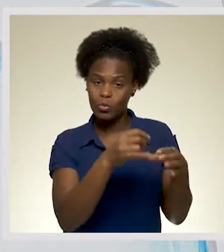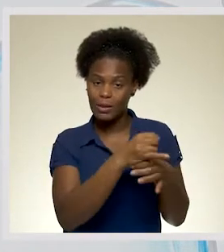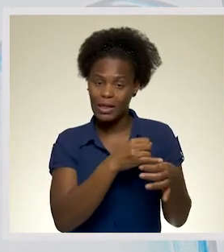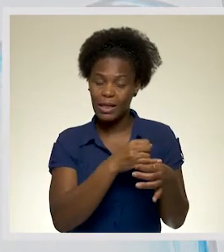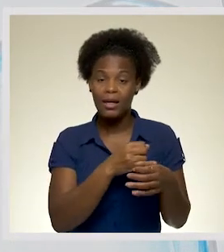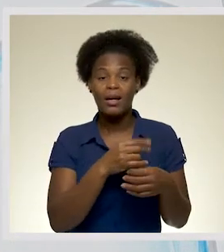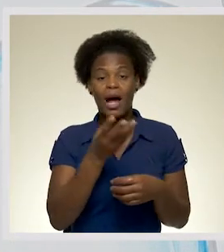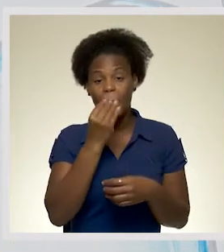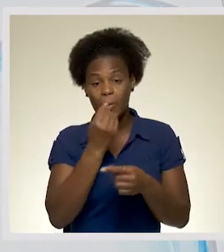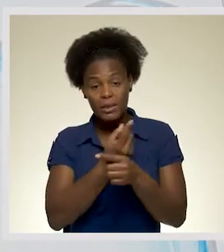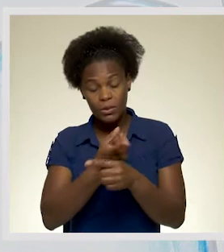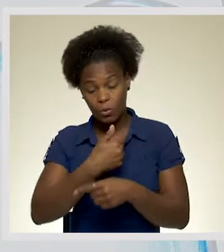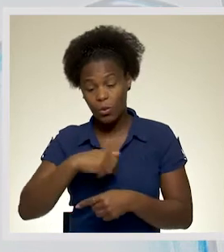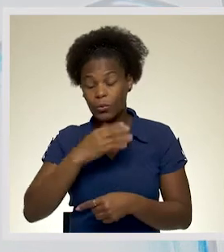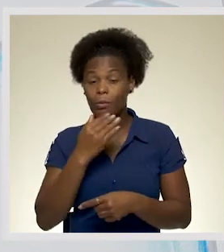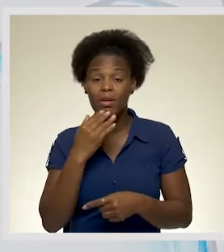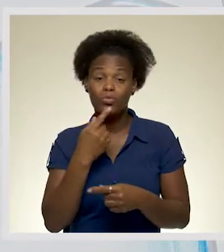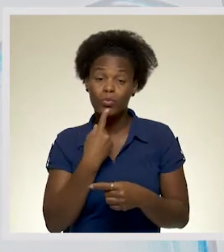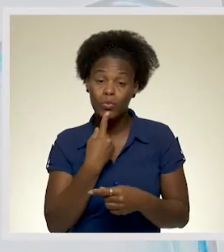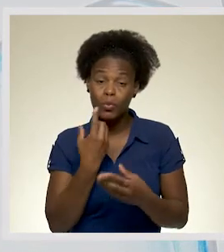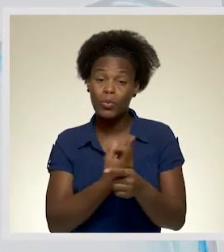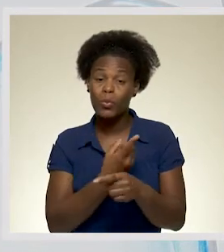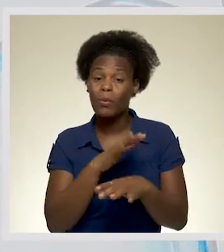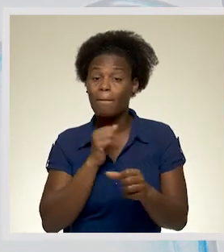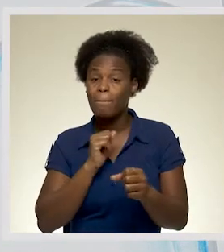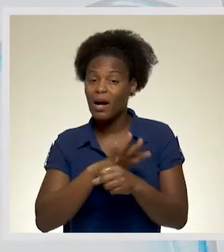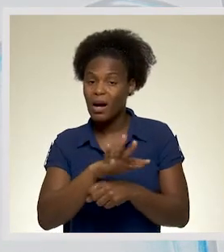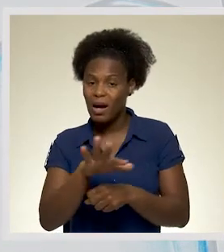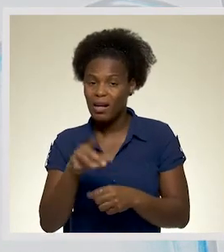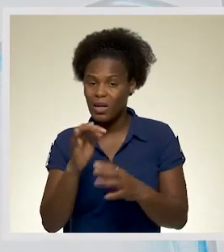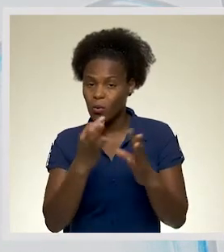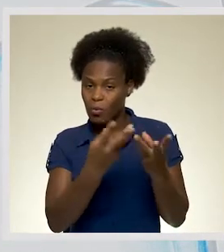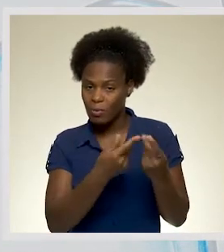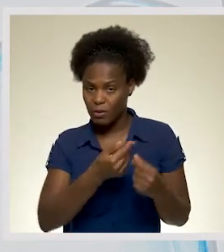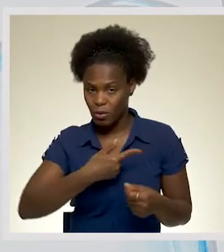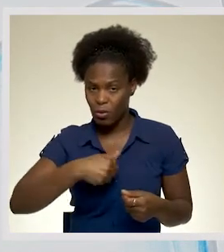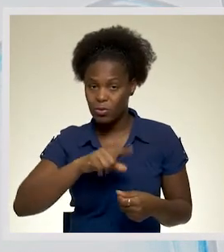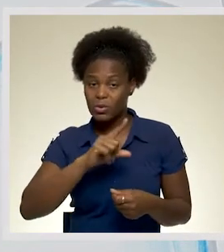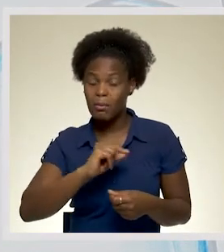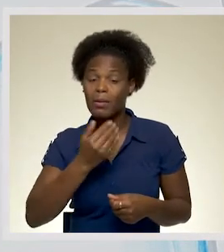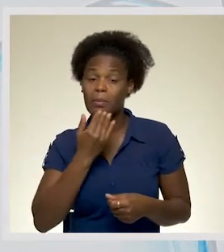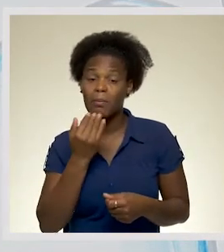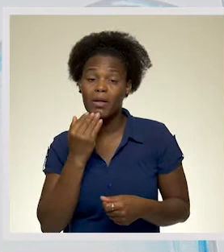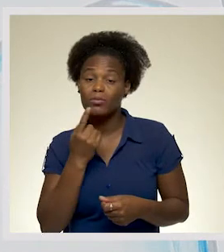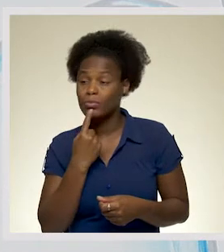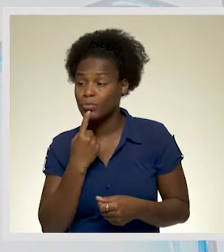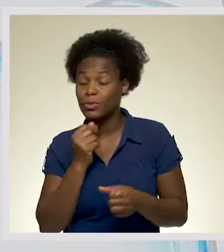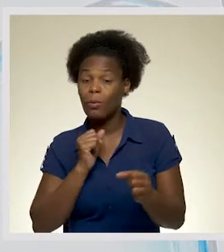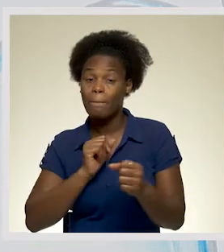muito do mar. E a nossa economia, principalmente também, depende muito do